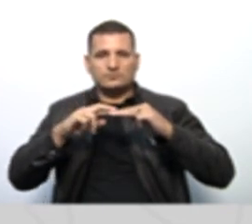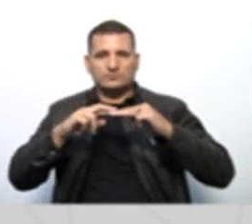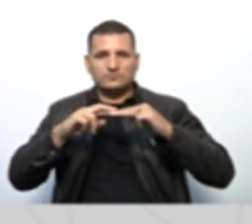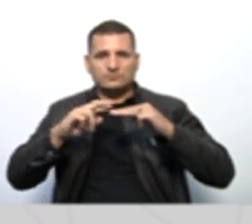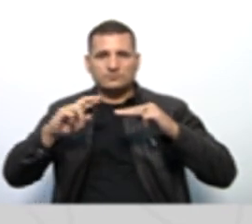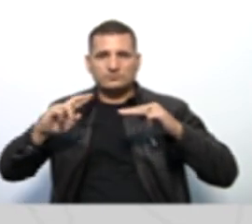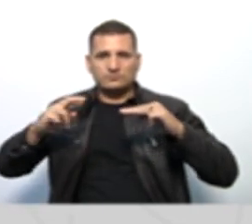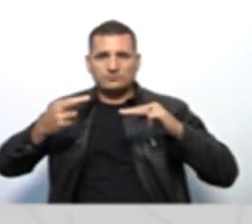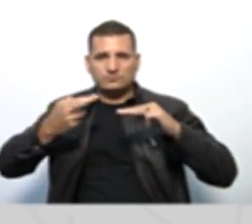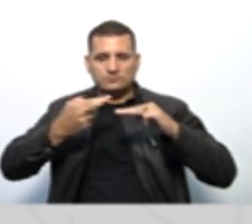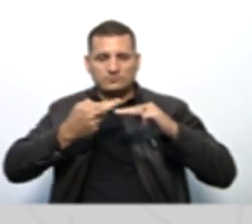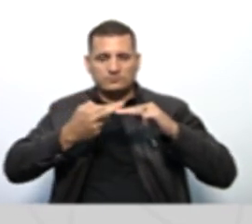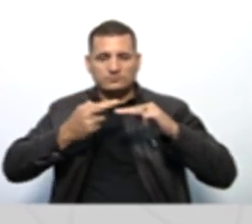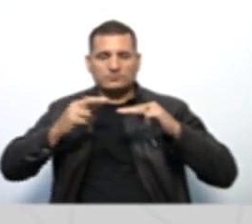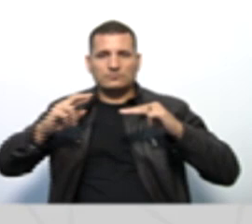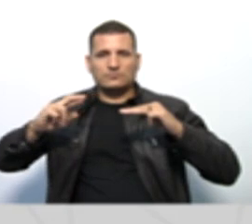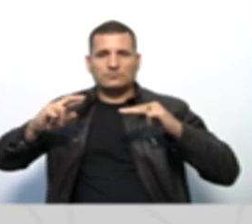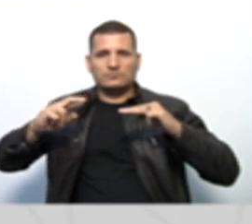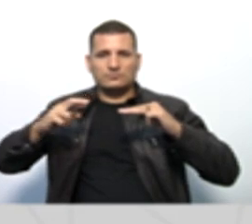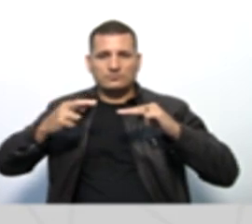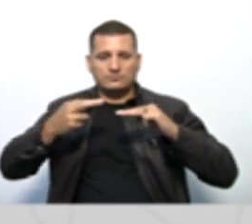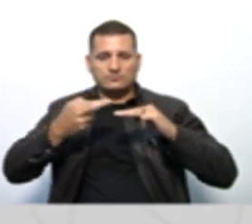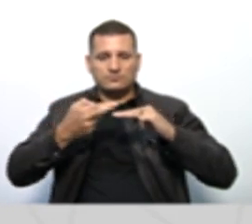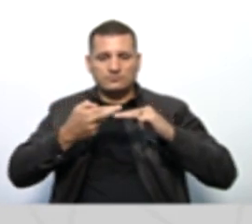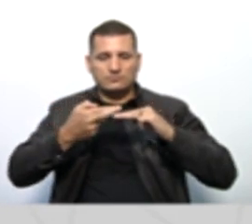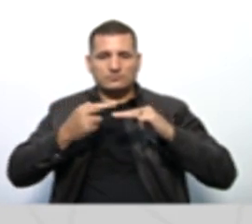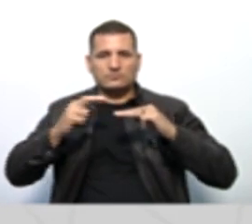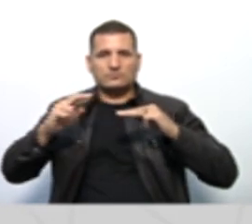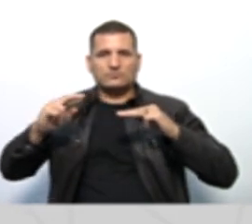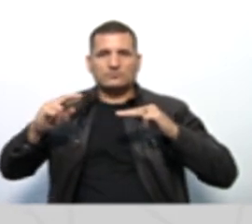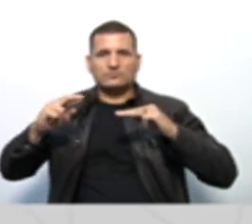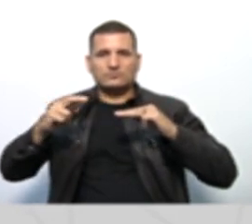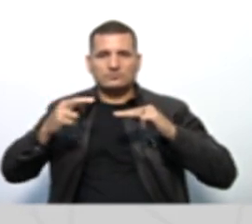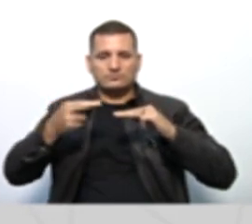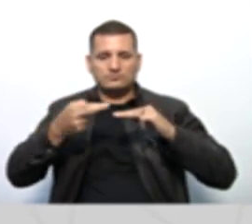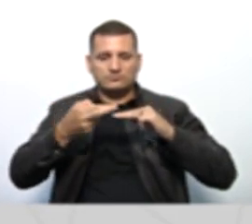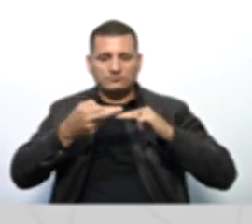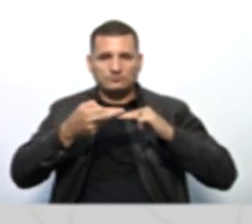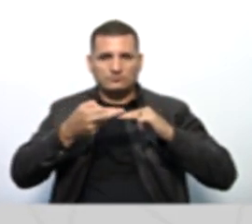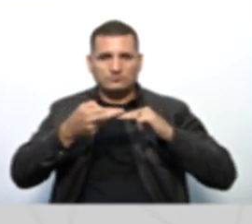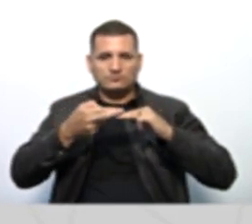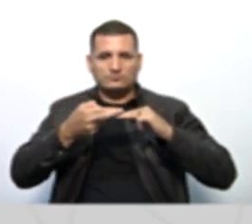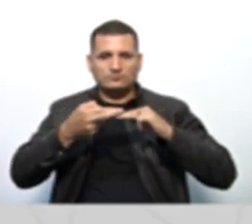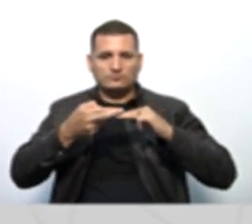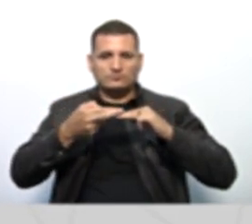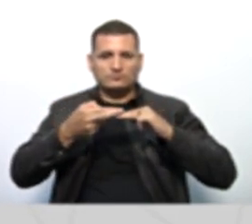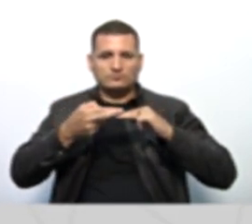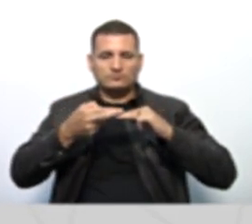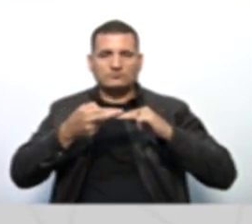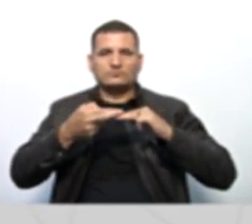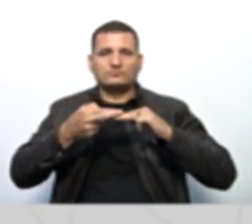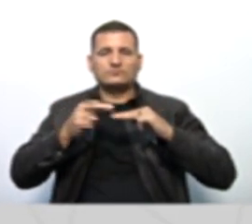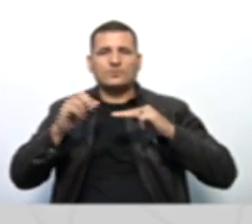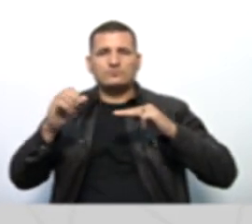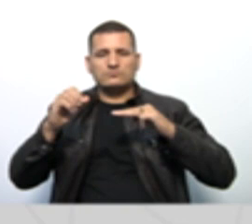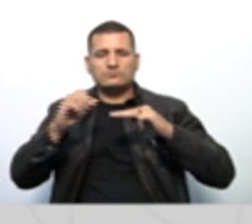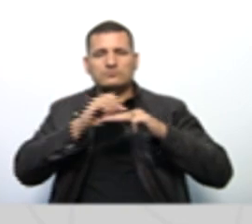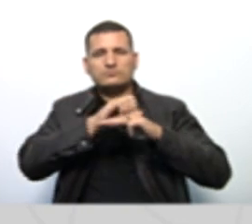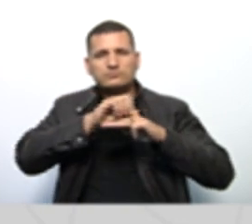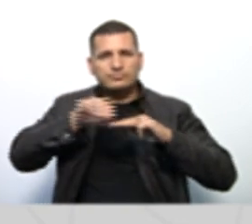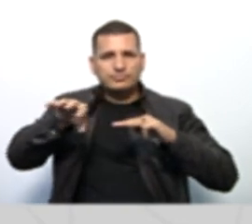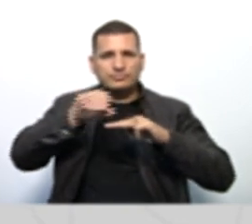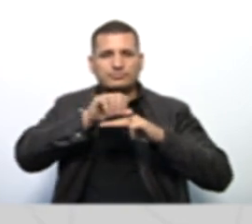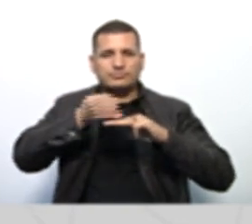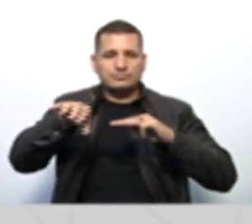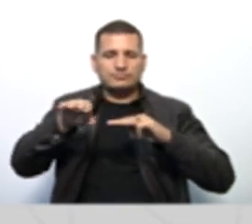né cada continha de ferro que vai furar ele tem que furar o fiozinho para poder transmitir as informações nós vamos